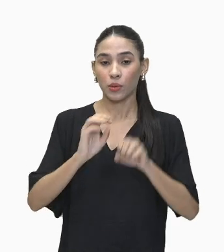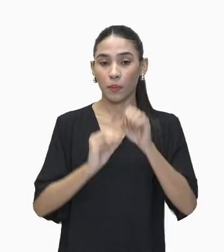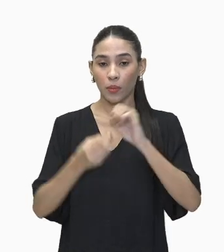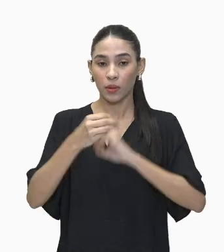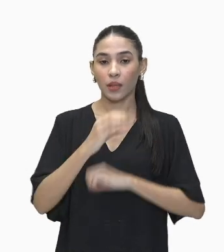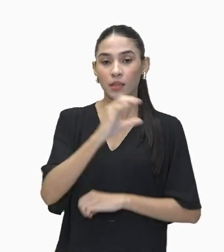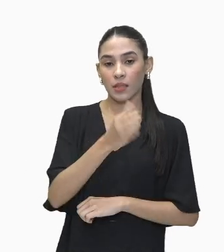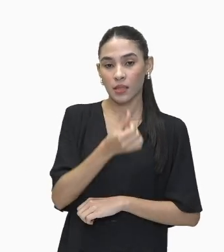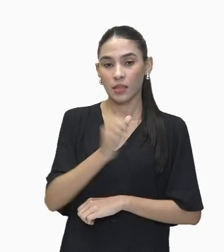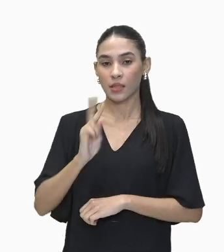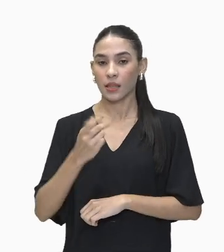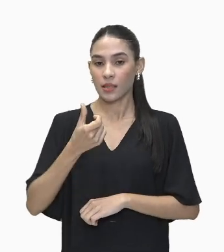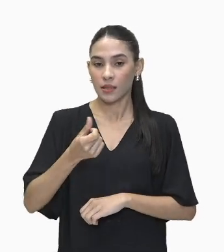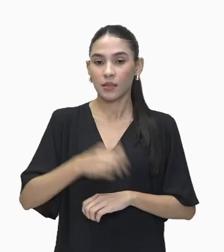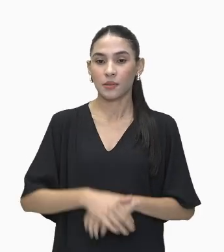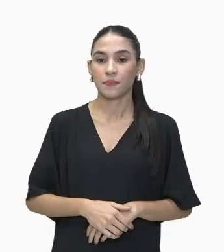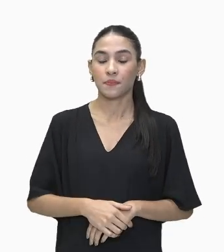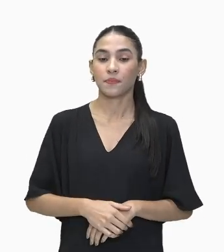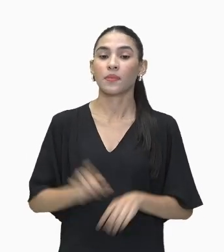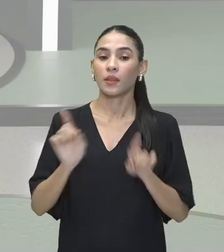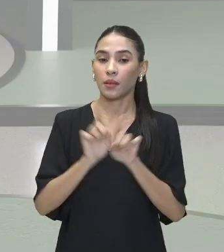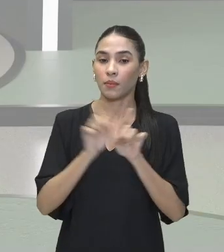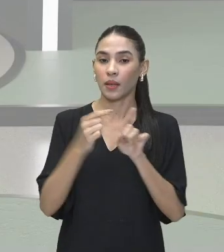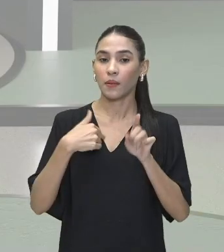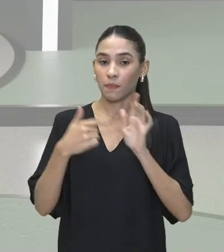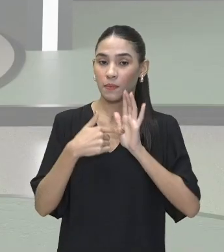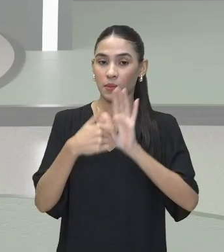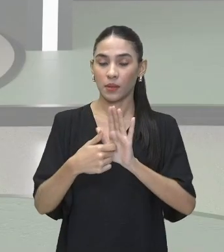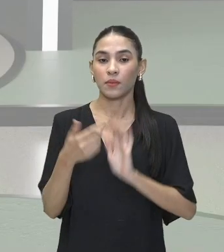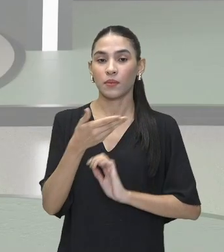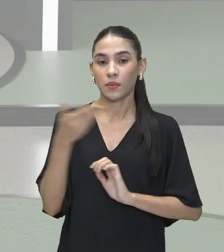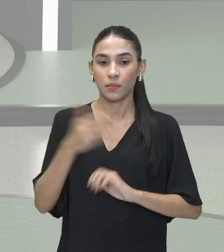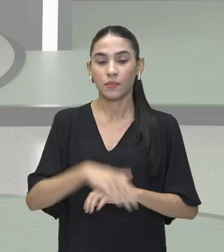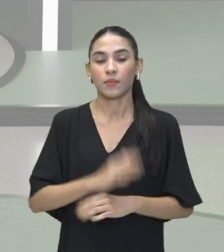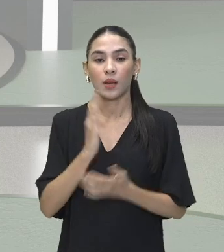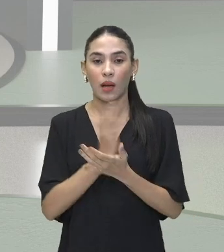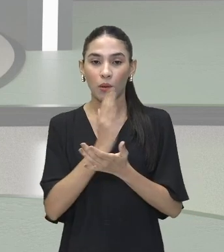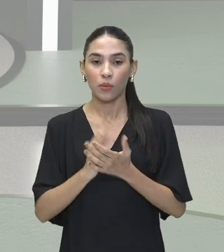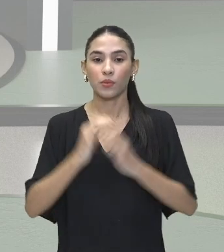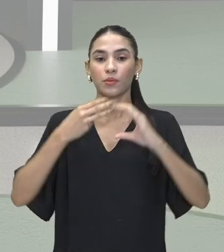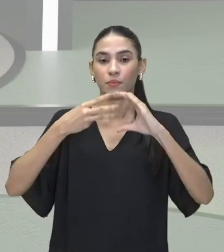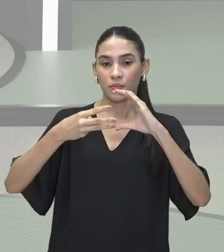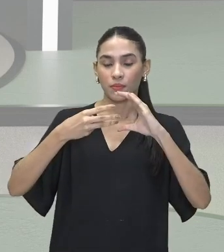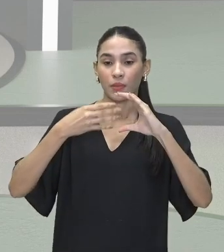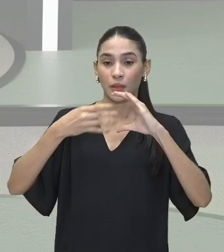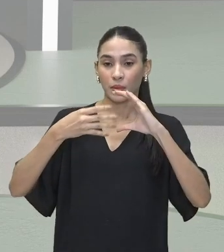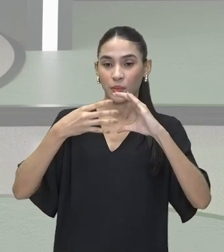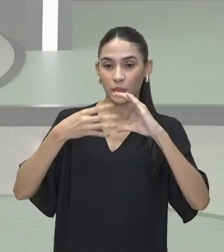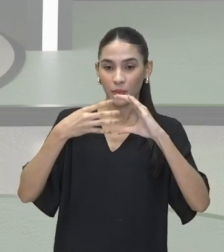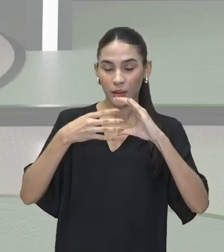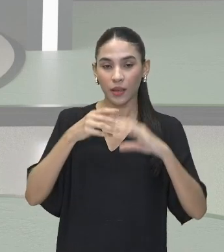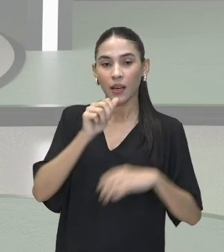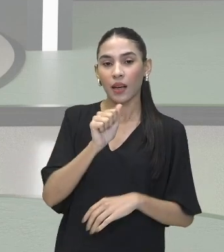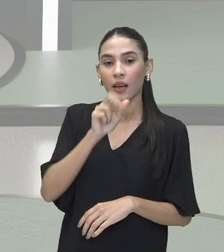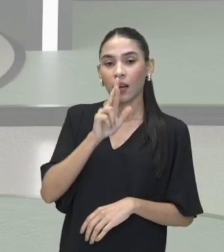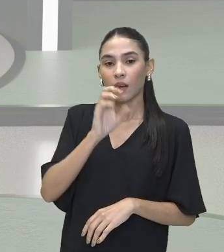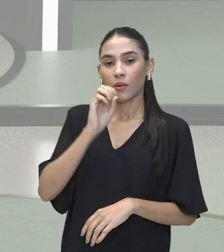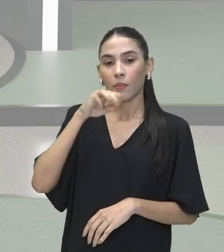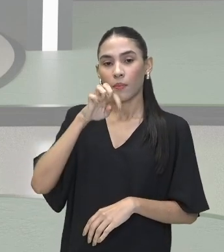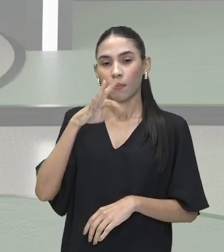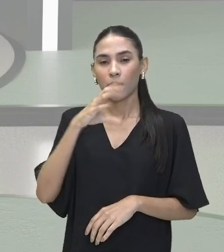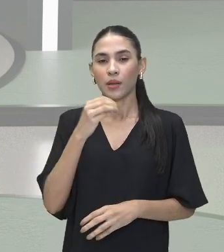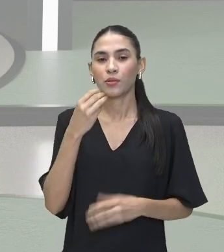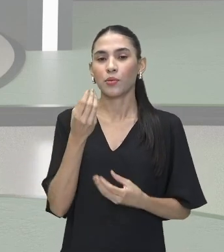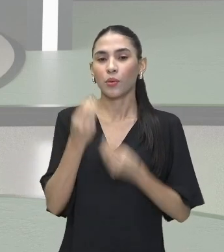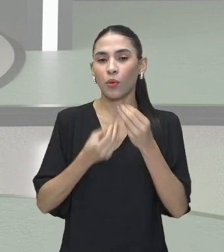C6H6. E agora eu trouxe para vocês também aqui alguns hidrocarbonetos aromáticos, né? Onde é que a gente